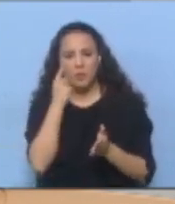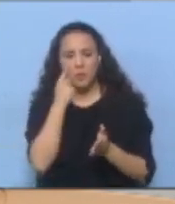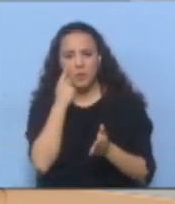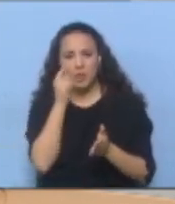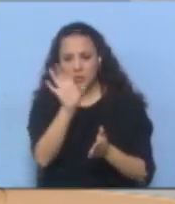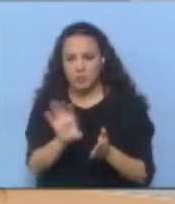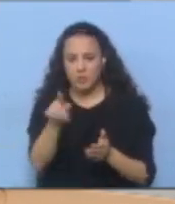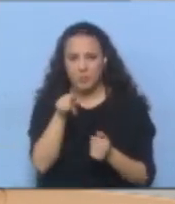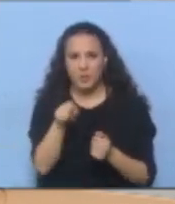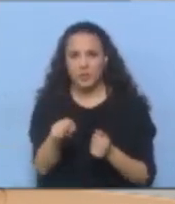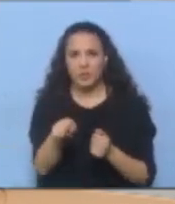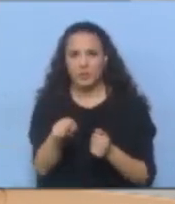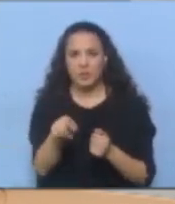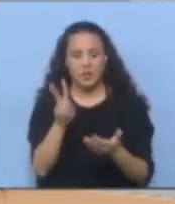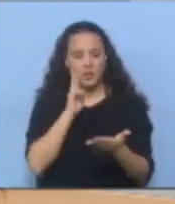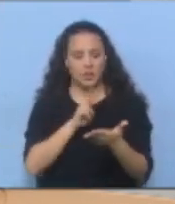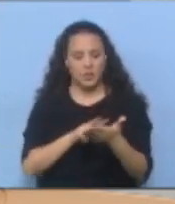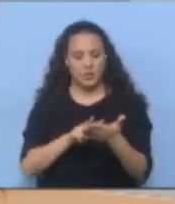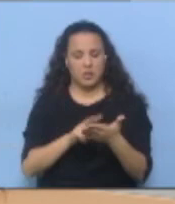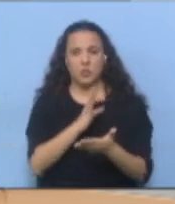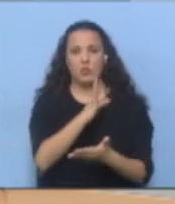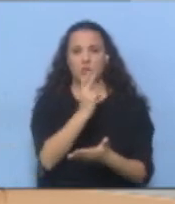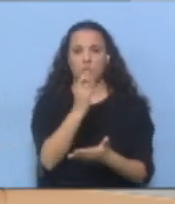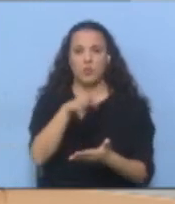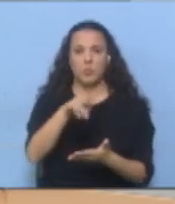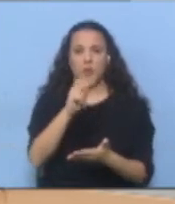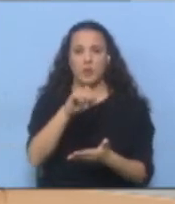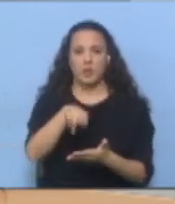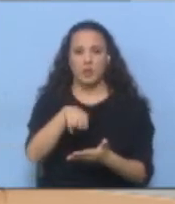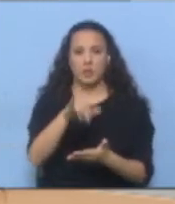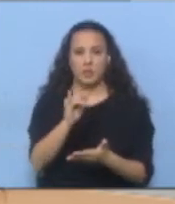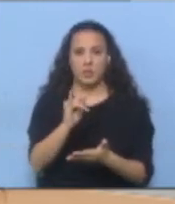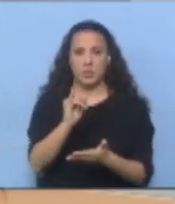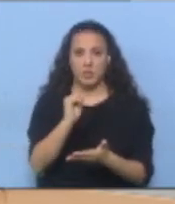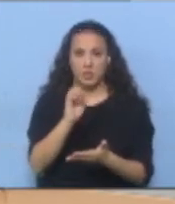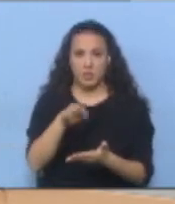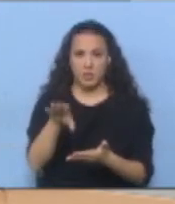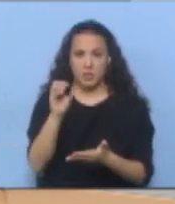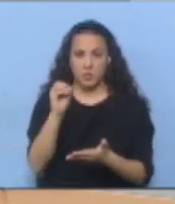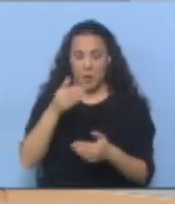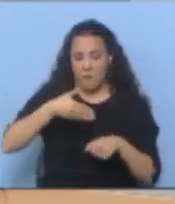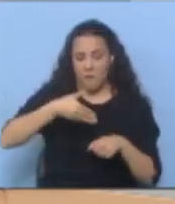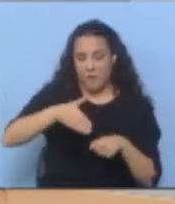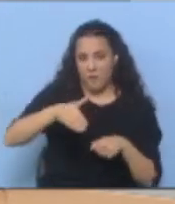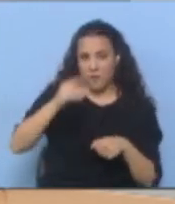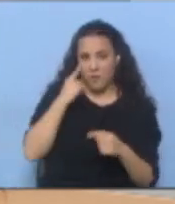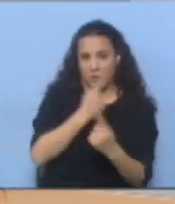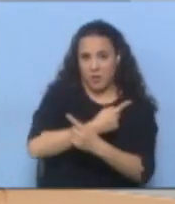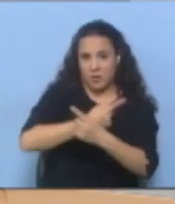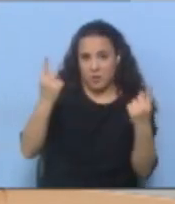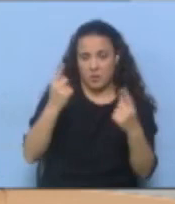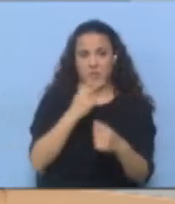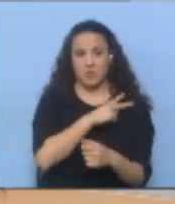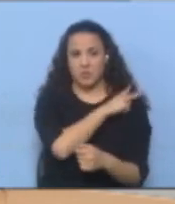livro, Desporto, Humanismo e Tecnologia, que vai ser publicado, ou está a ser publicado pela Universidade Católica